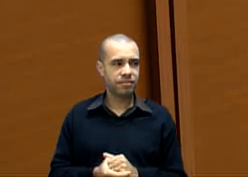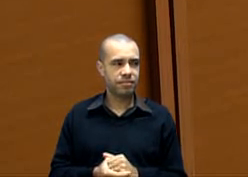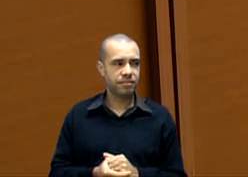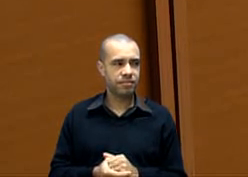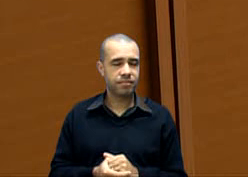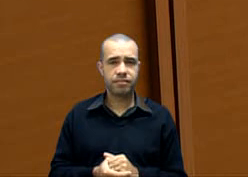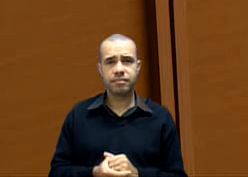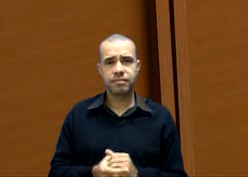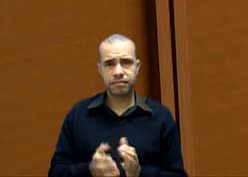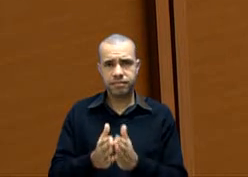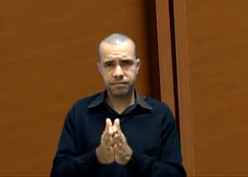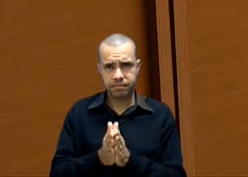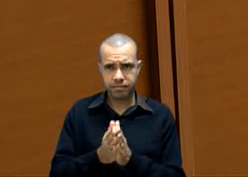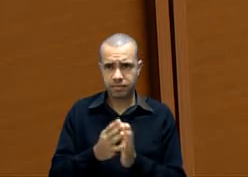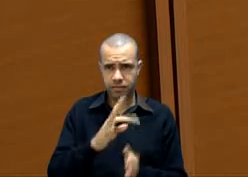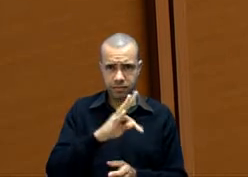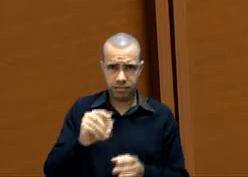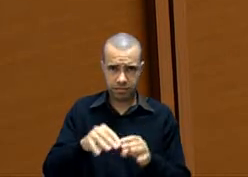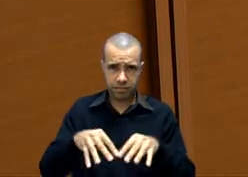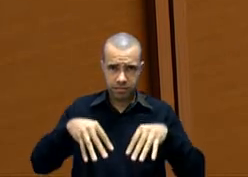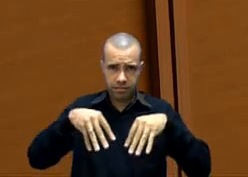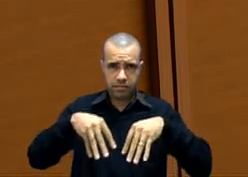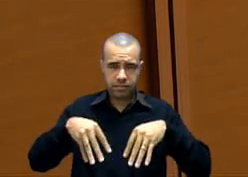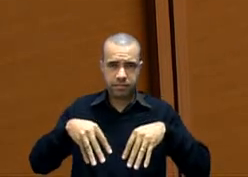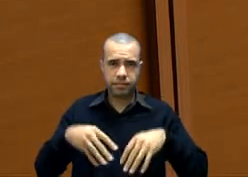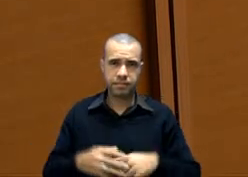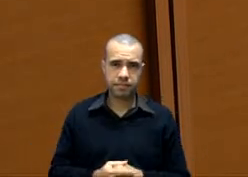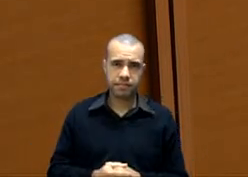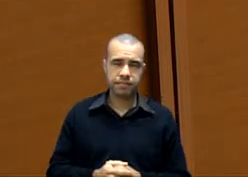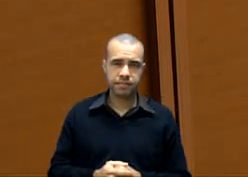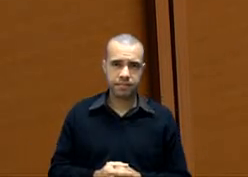Peço que todos fiquem em pé.